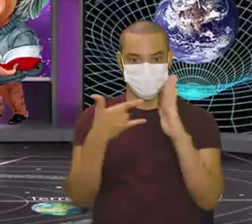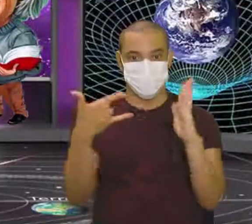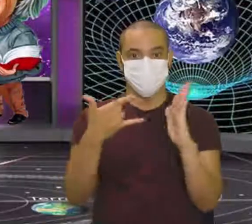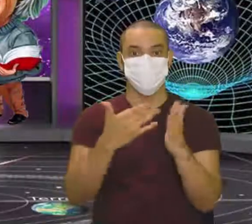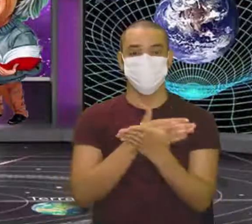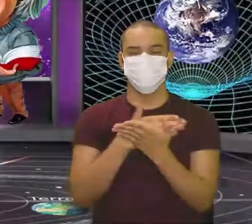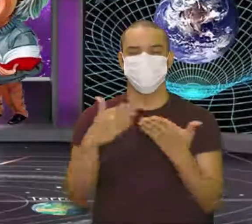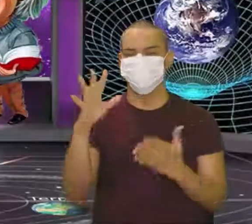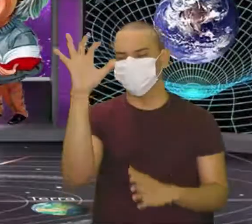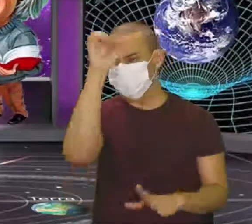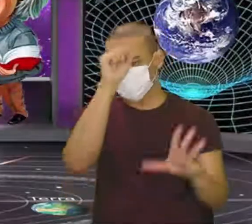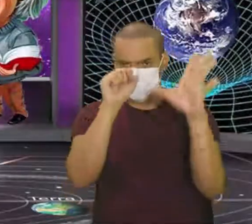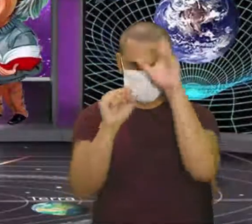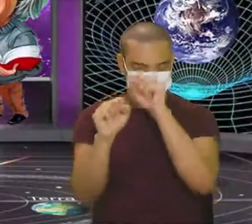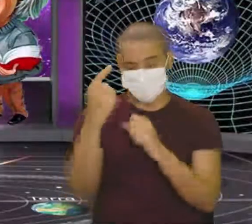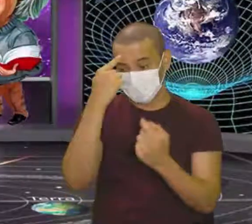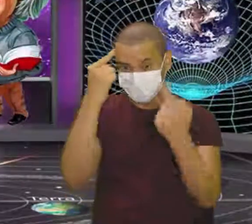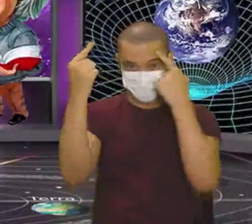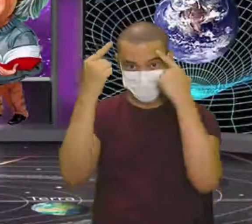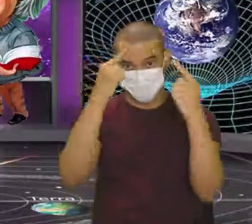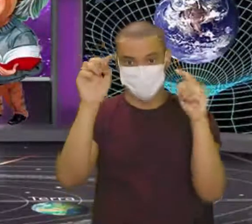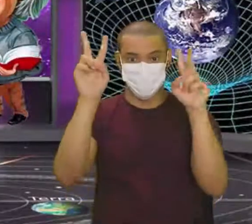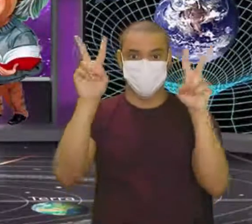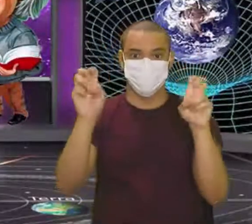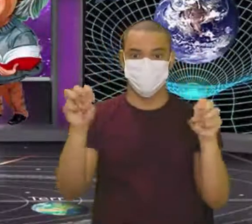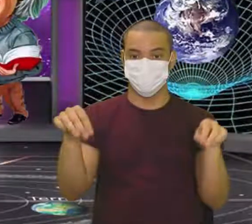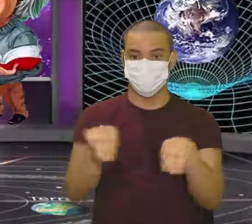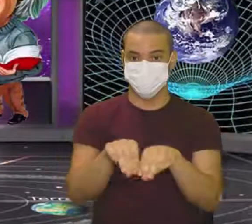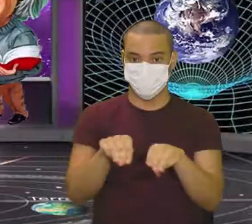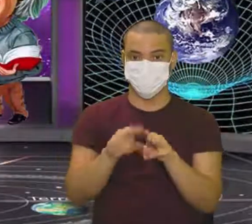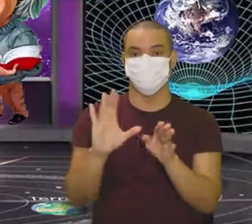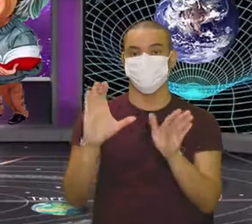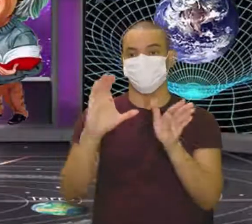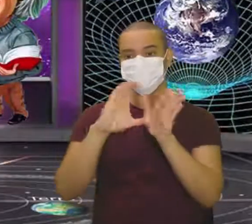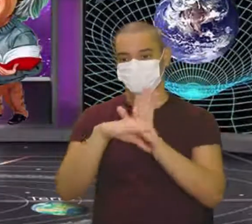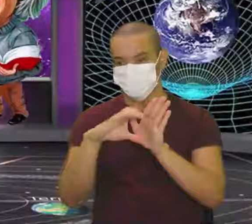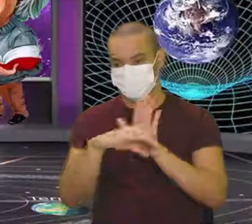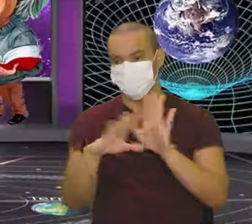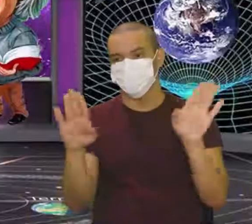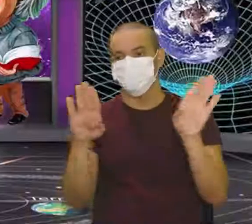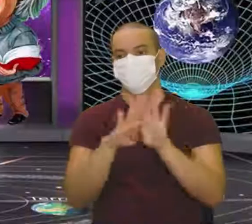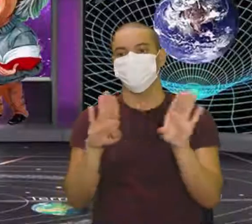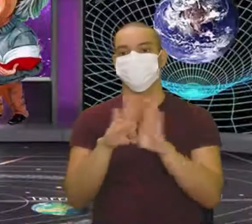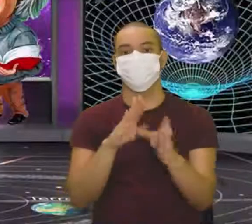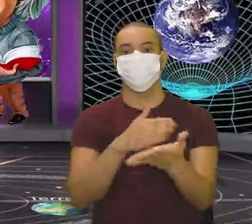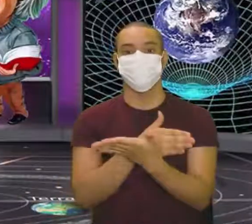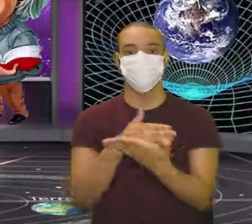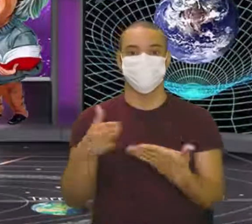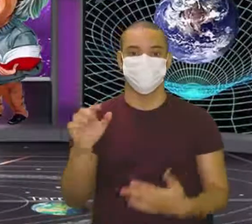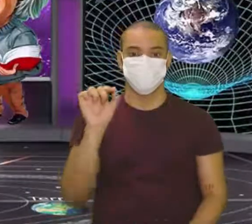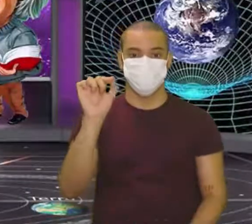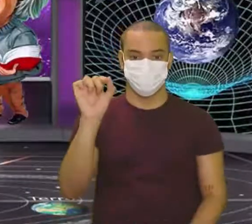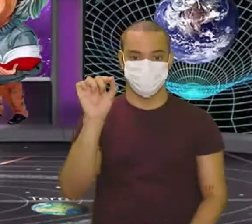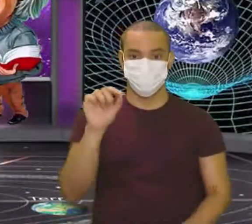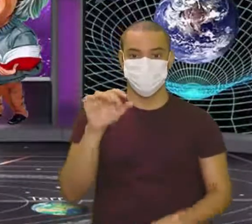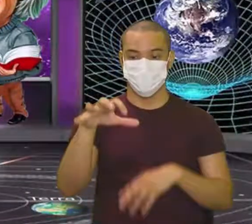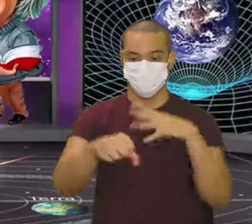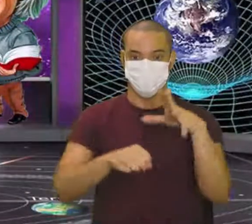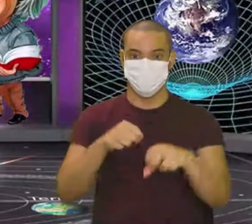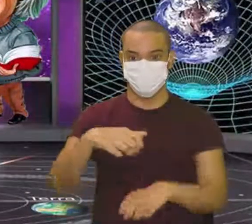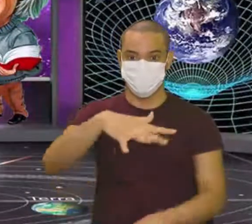aprender as primeiras ideias sobre magnetismo, conceito, e também começamos a ver aí sobre